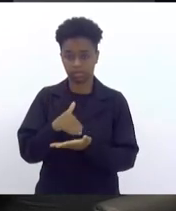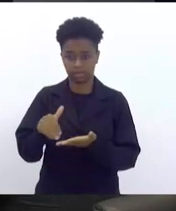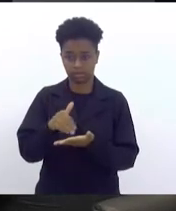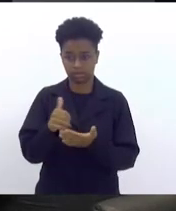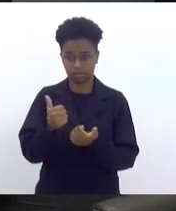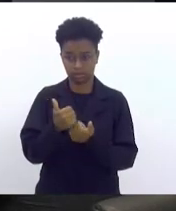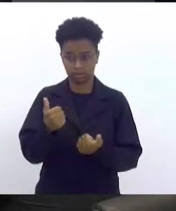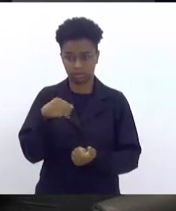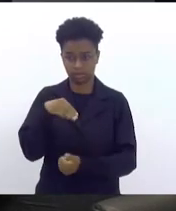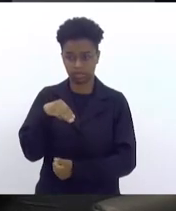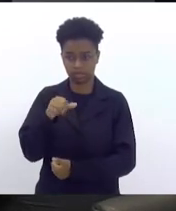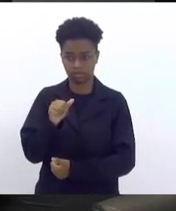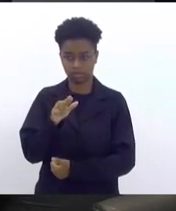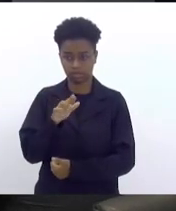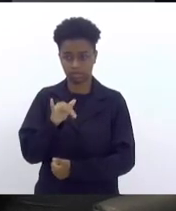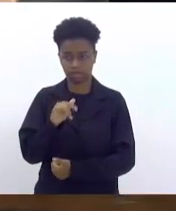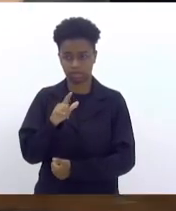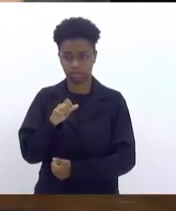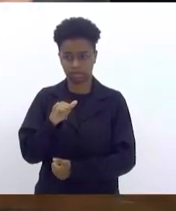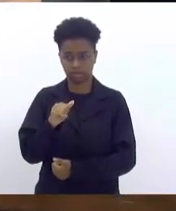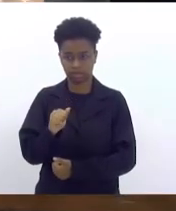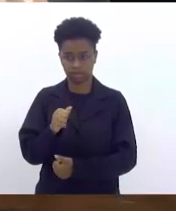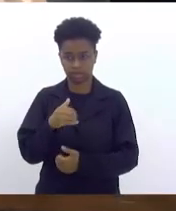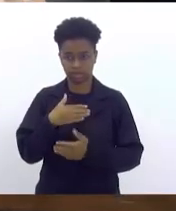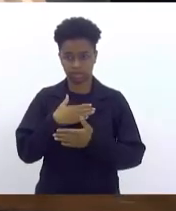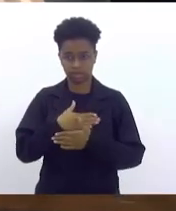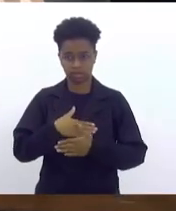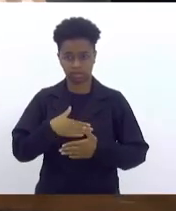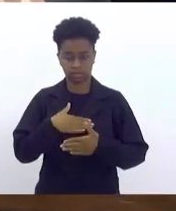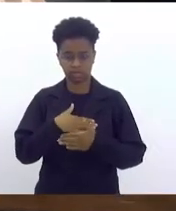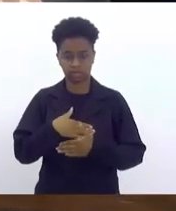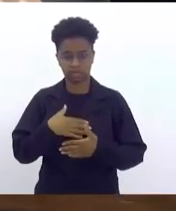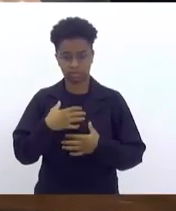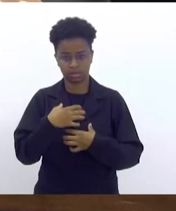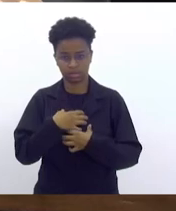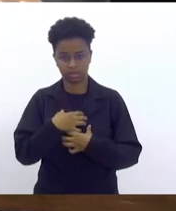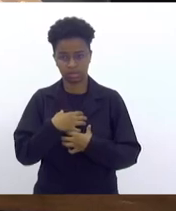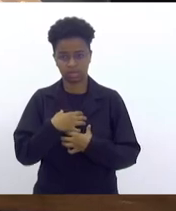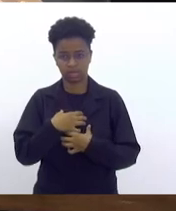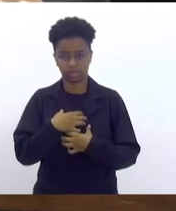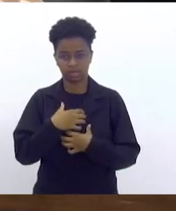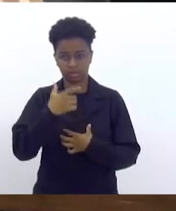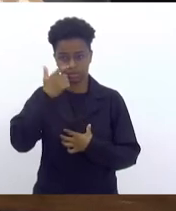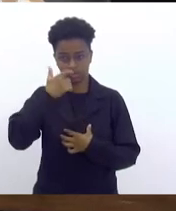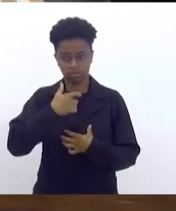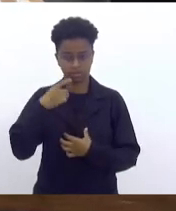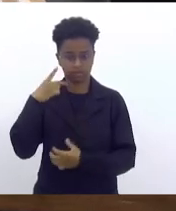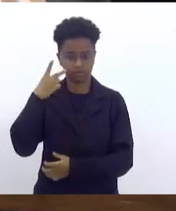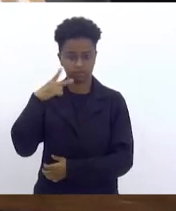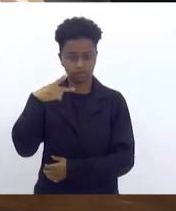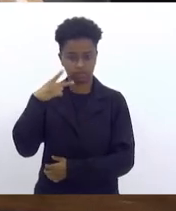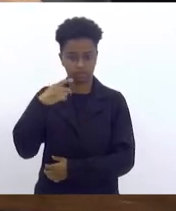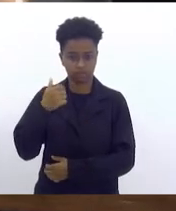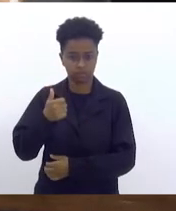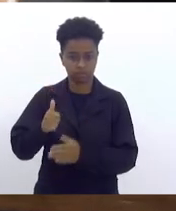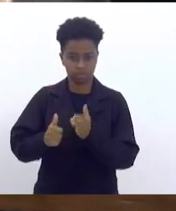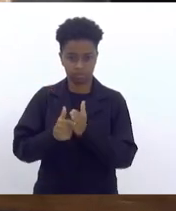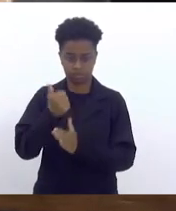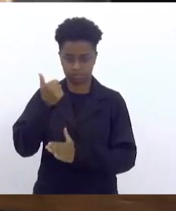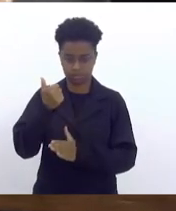é um prazer vê-lo aqui eu sou vereadora de primeiro mandato